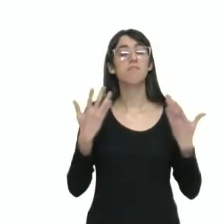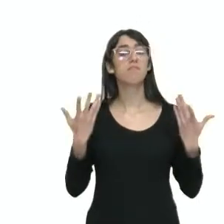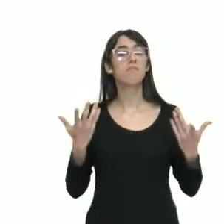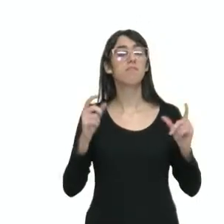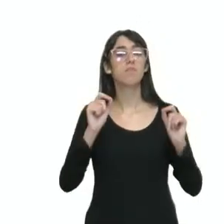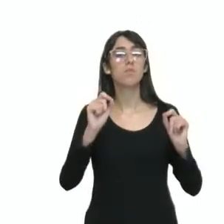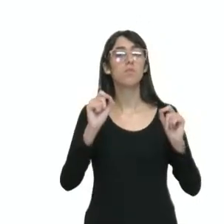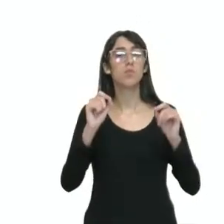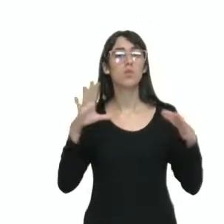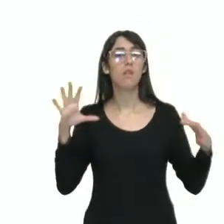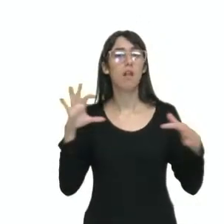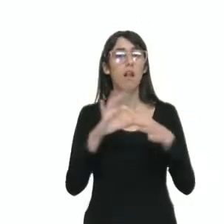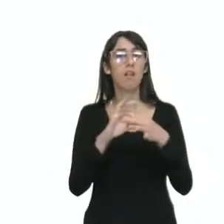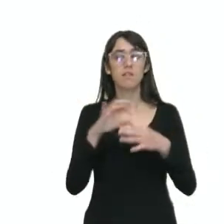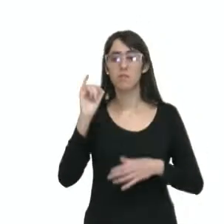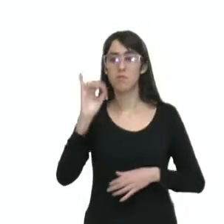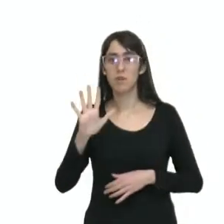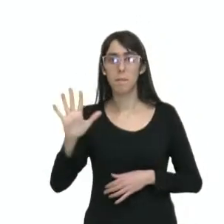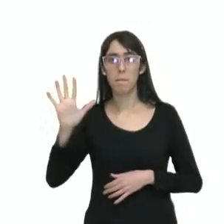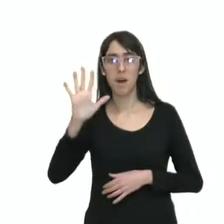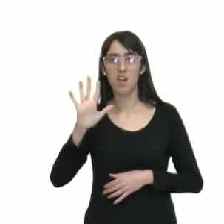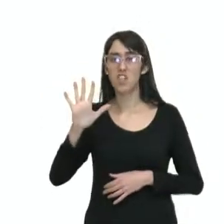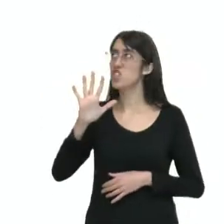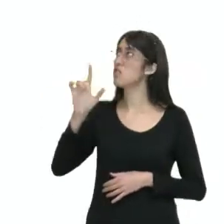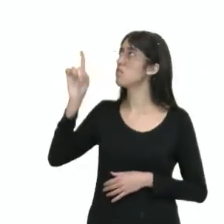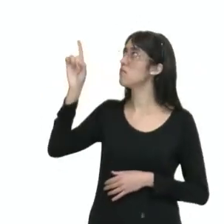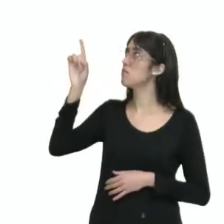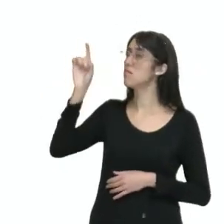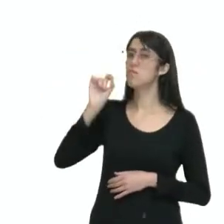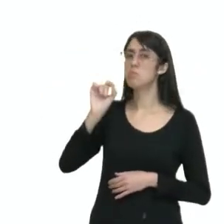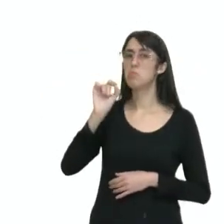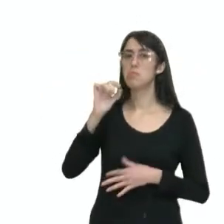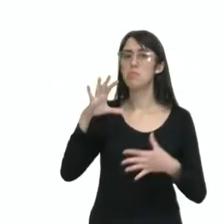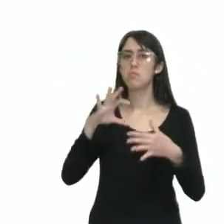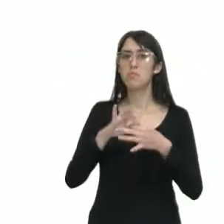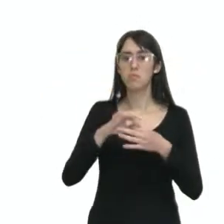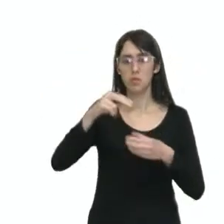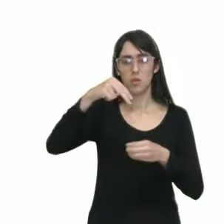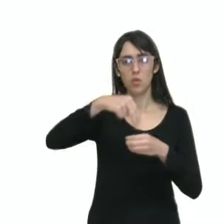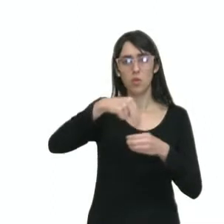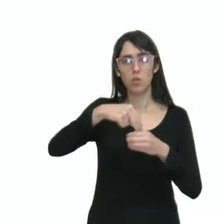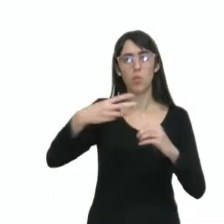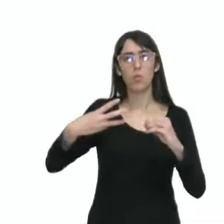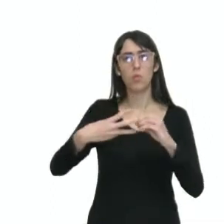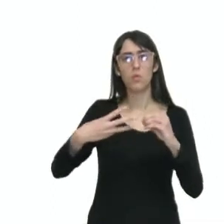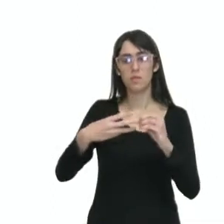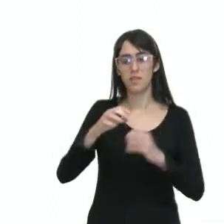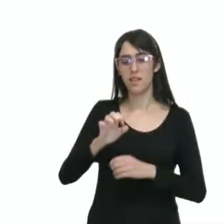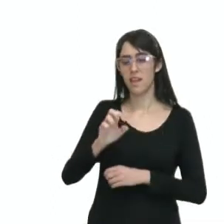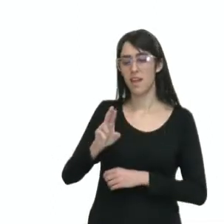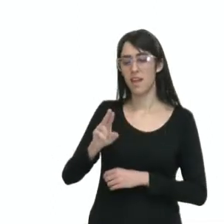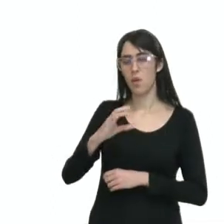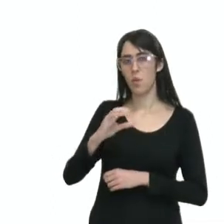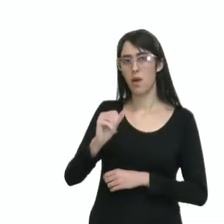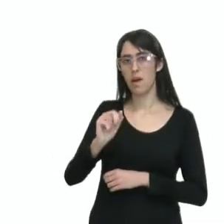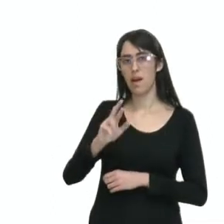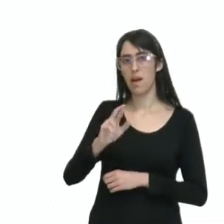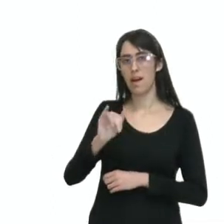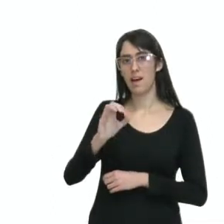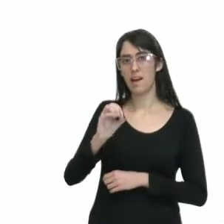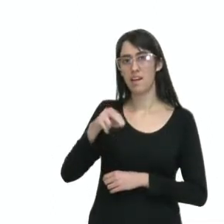relação desta imagem entre o núcleo das células eucariontes e